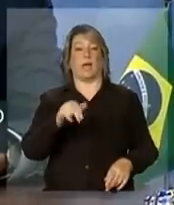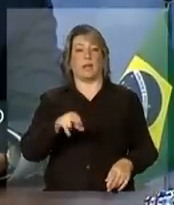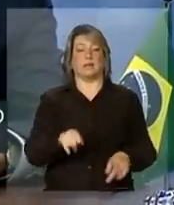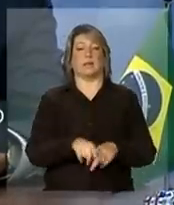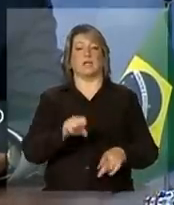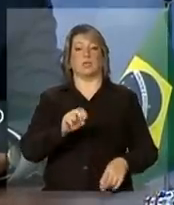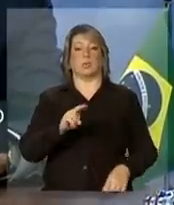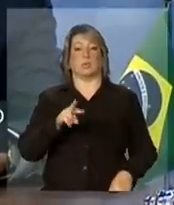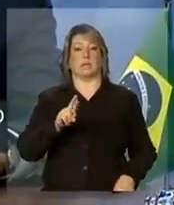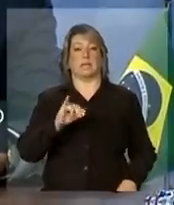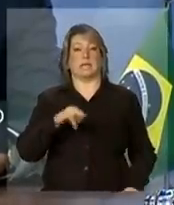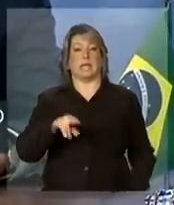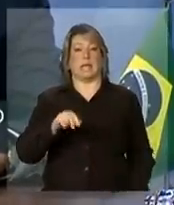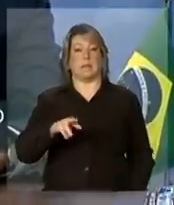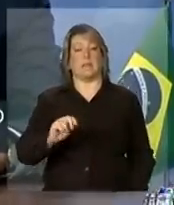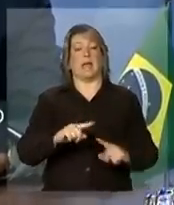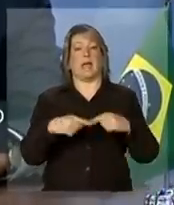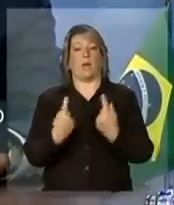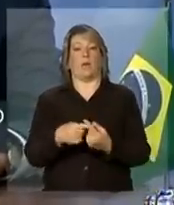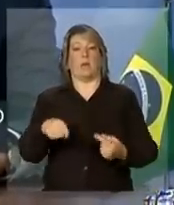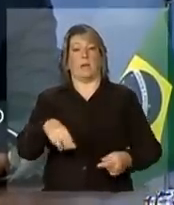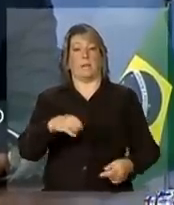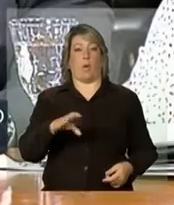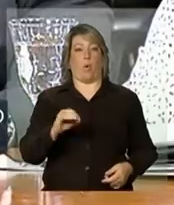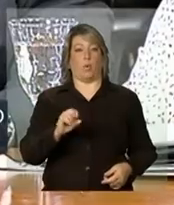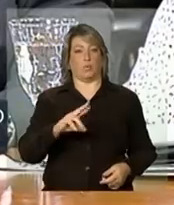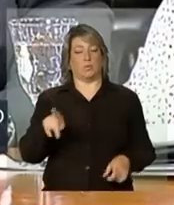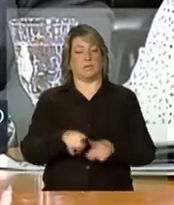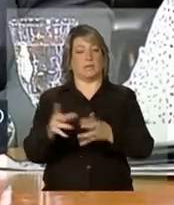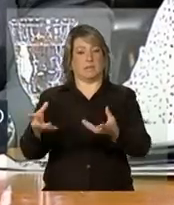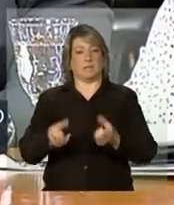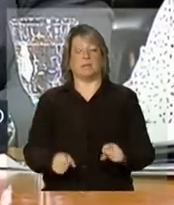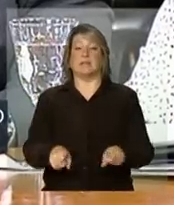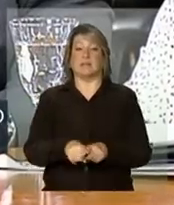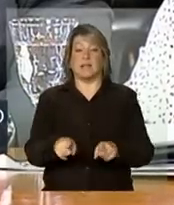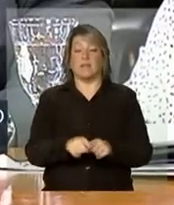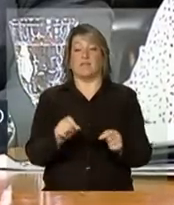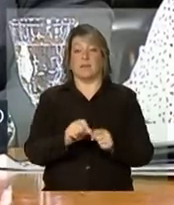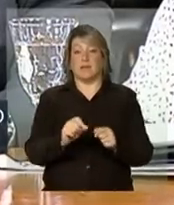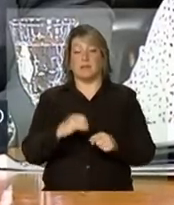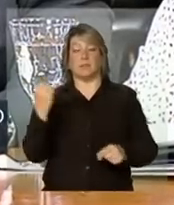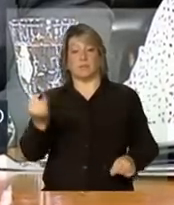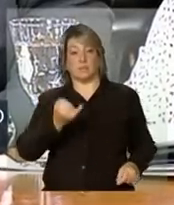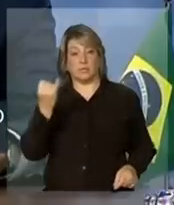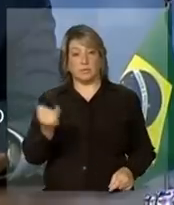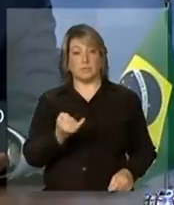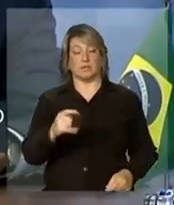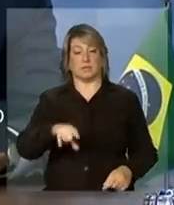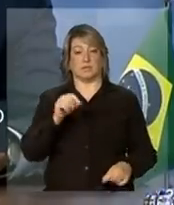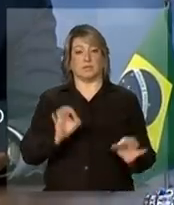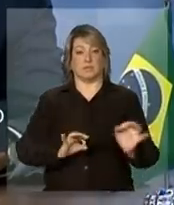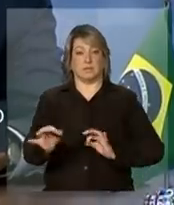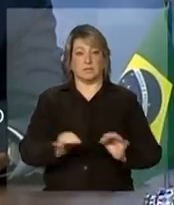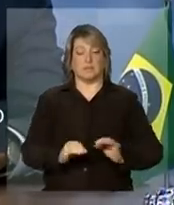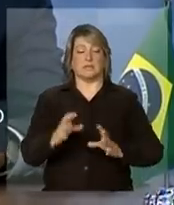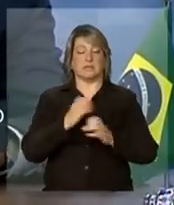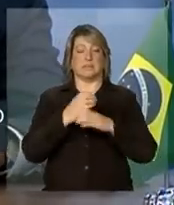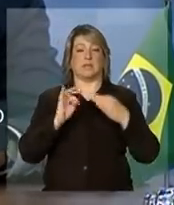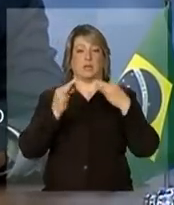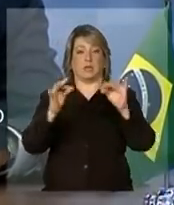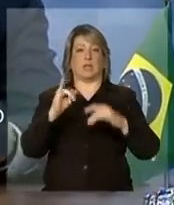nas reuniões do Mercosul e adotamos importantes decisões em relação ao FOSEM, a ciência e tecnologia e